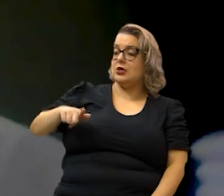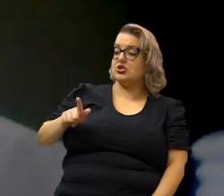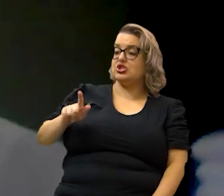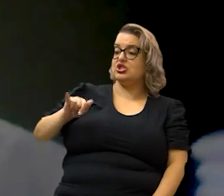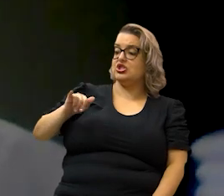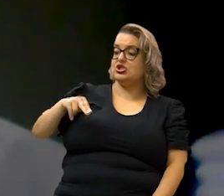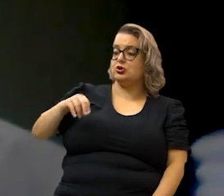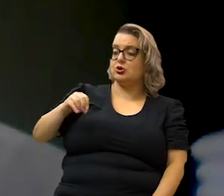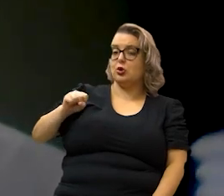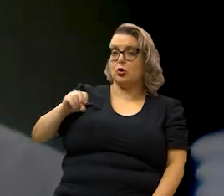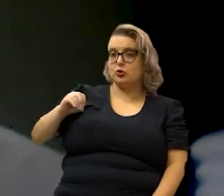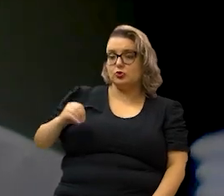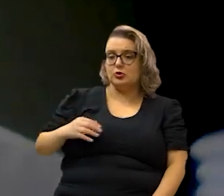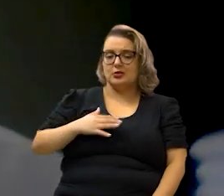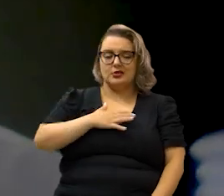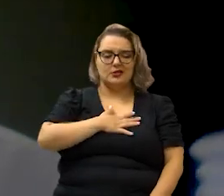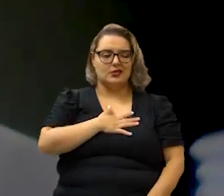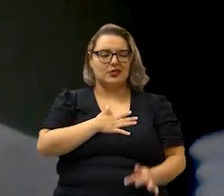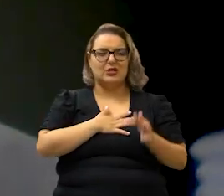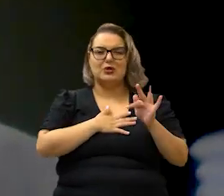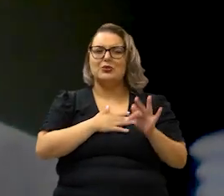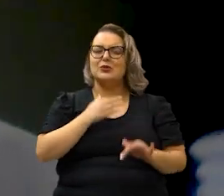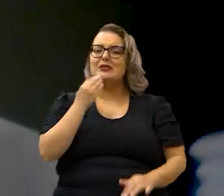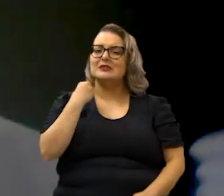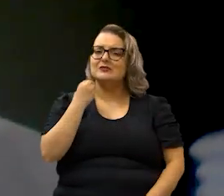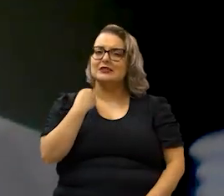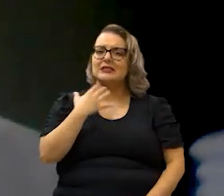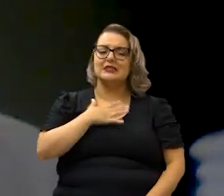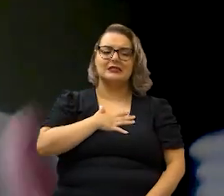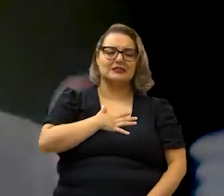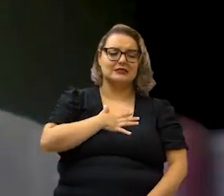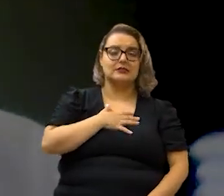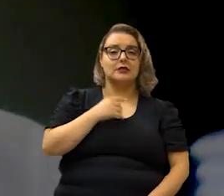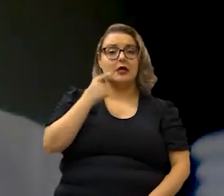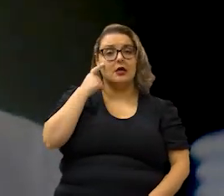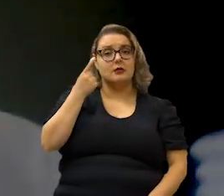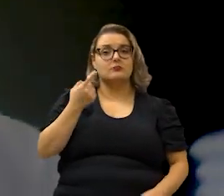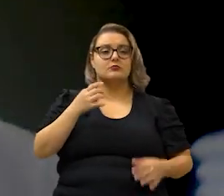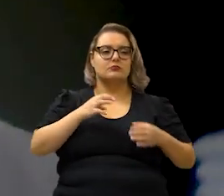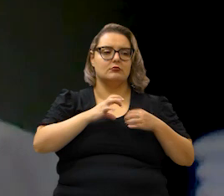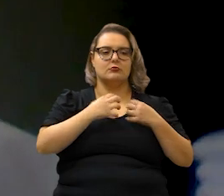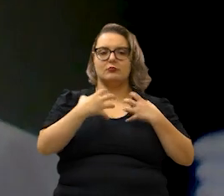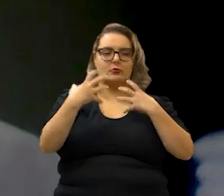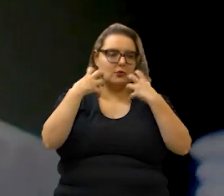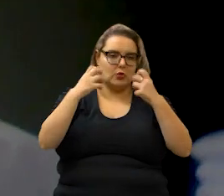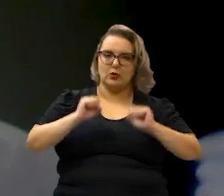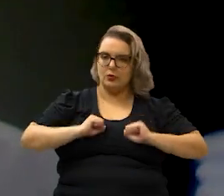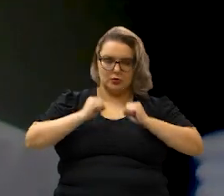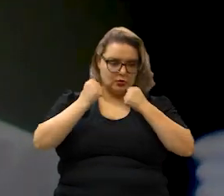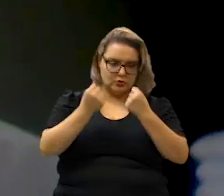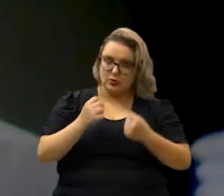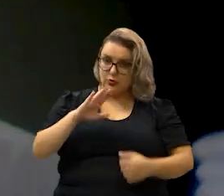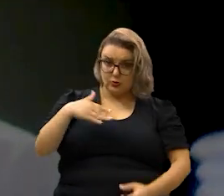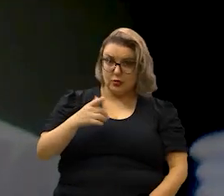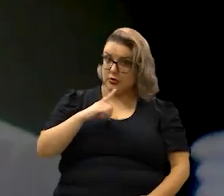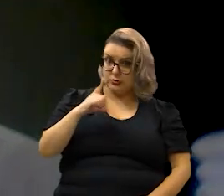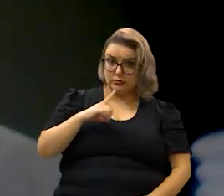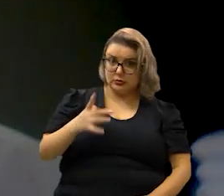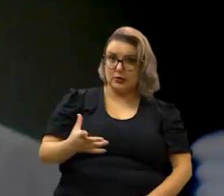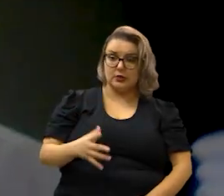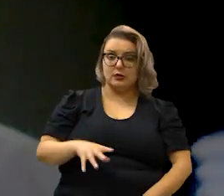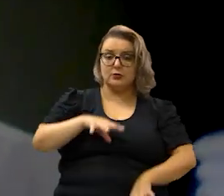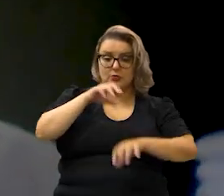anginosos. São dores com menor intensidade, em geral desencadeada por esforço, quando se exige